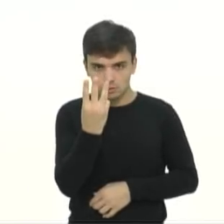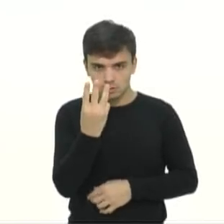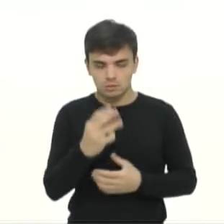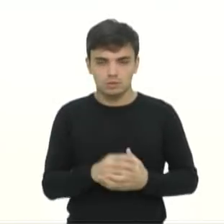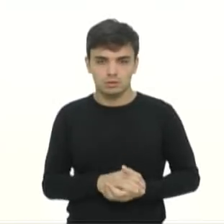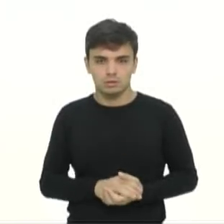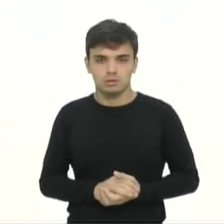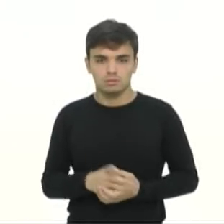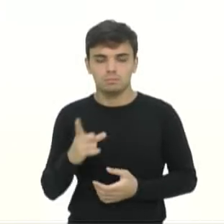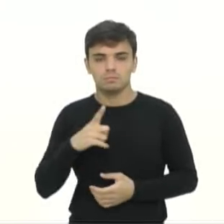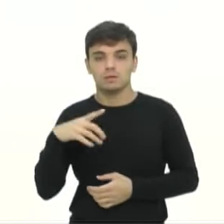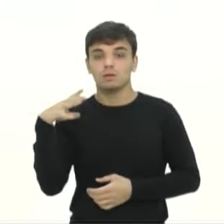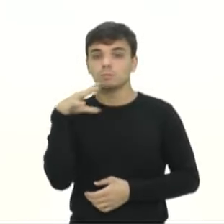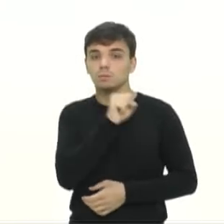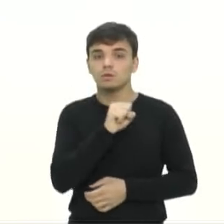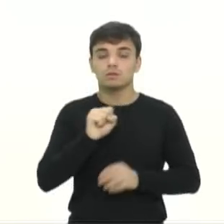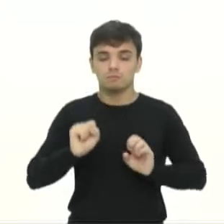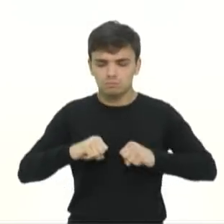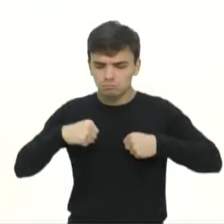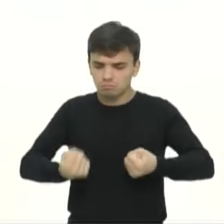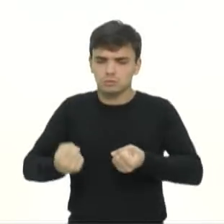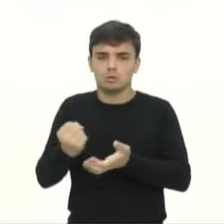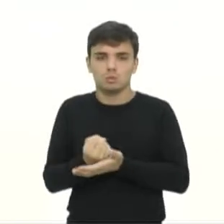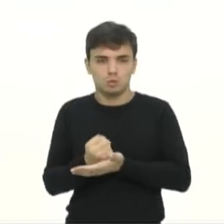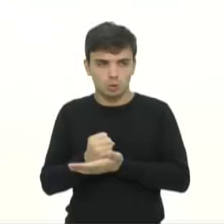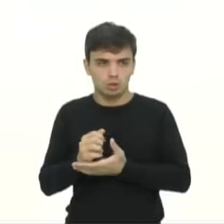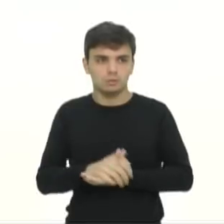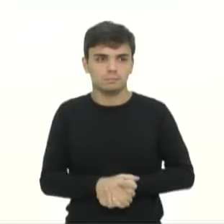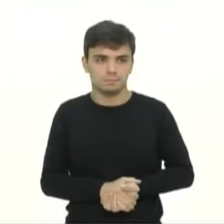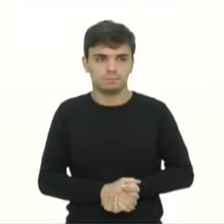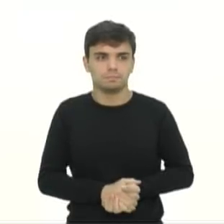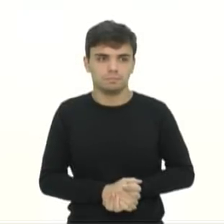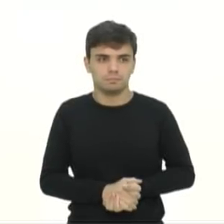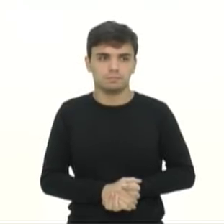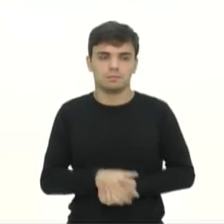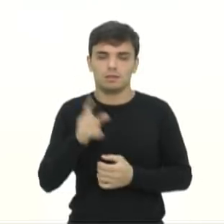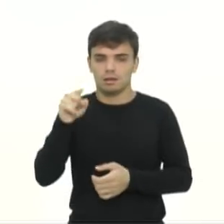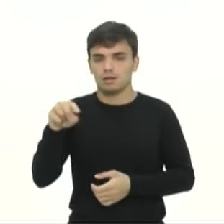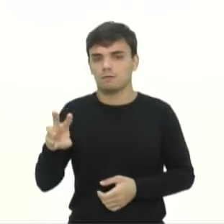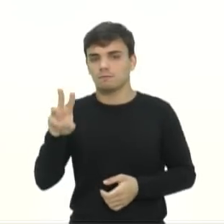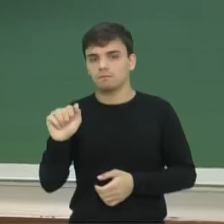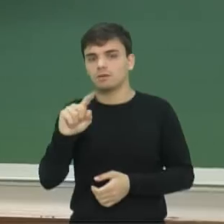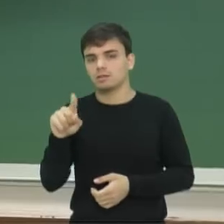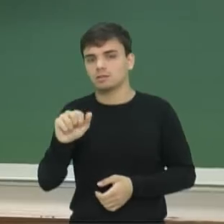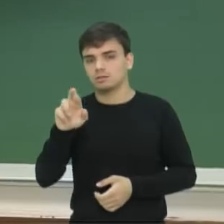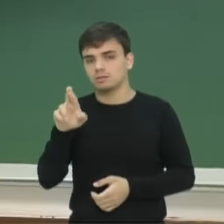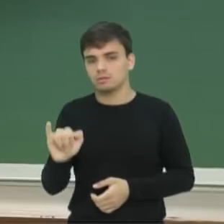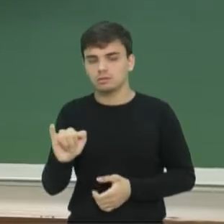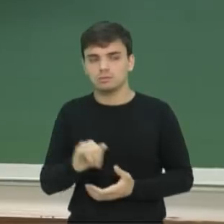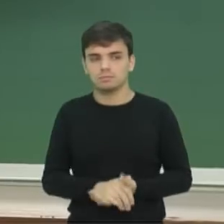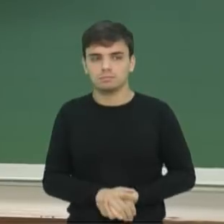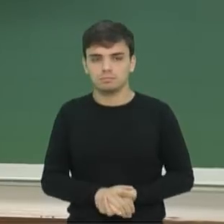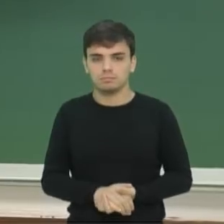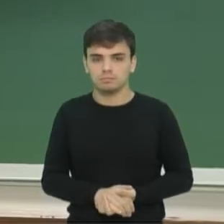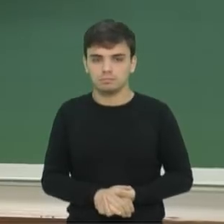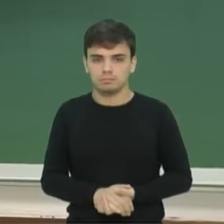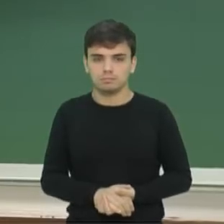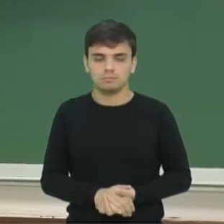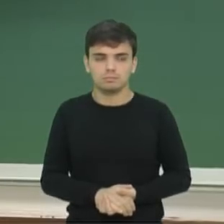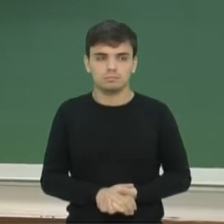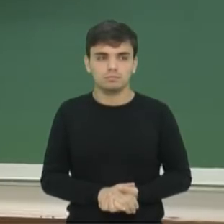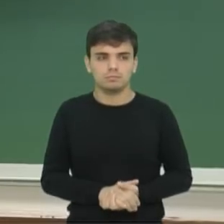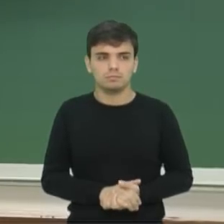força, velocidade e controle, também que precisa estar, então caracterizou um vazare, meio ponto. 2 vazare, um ippon,